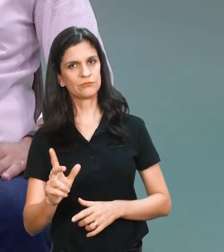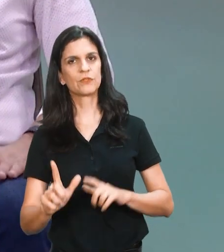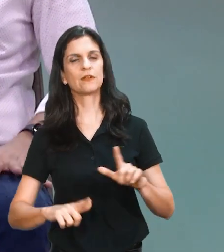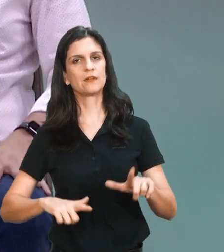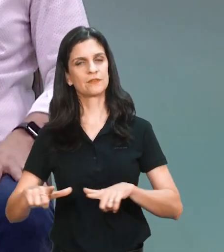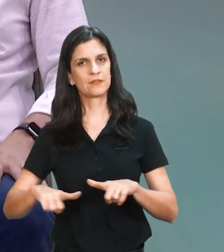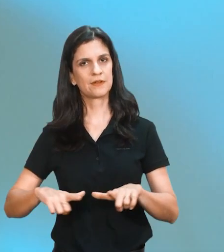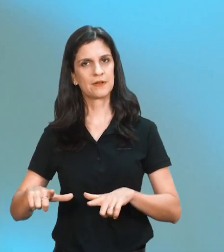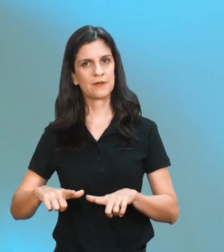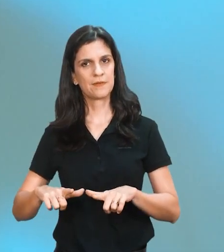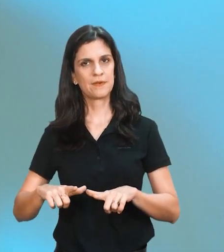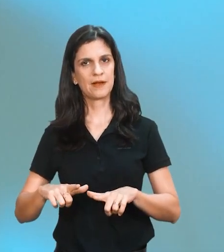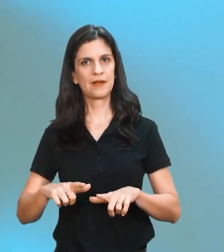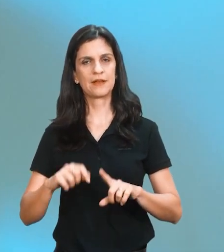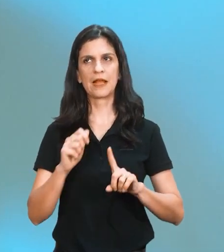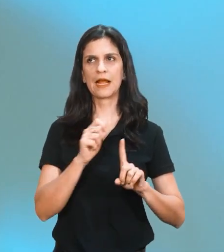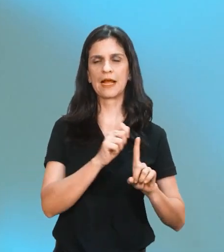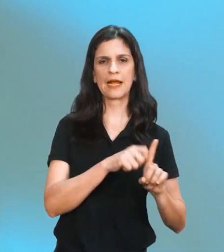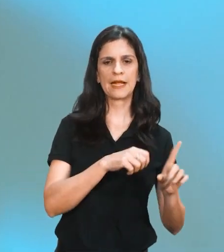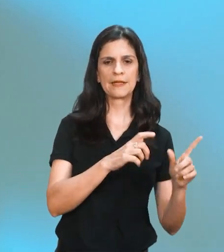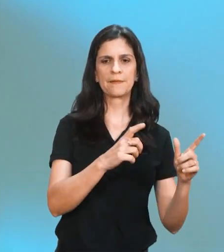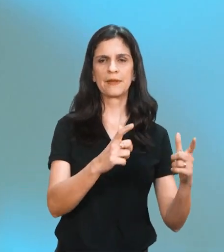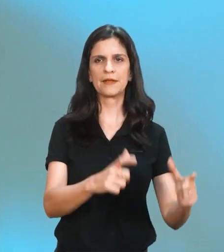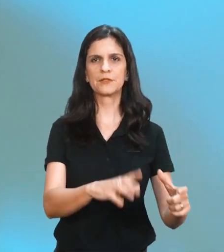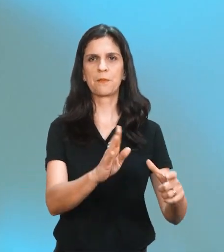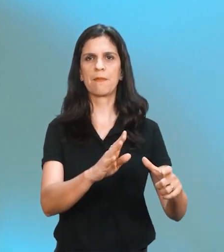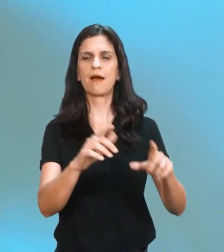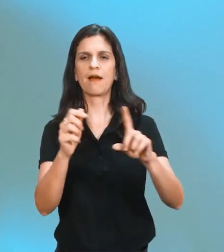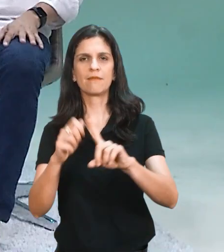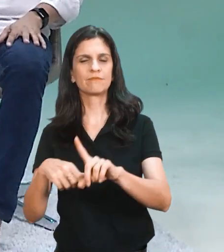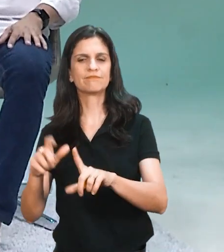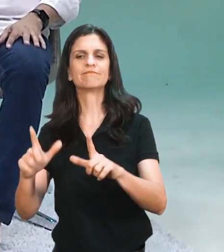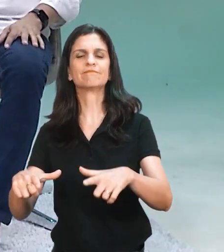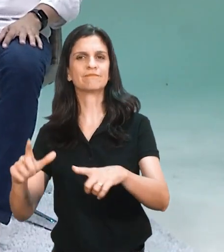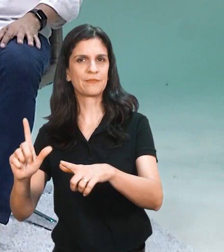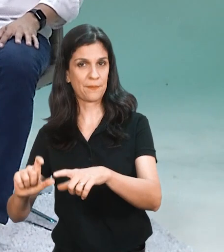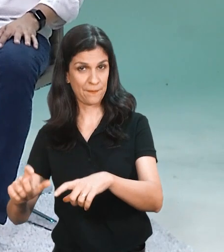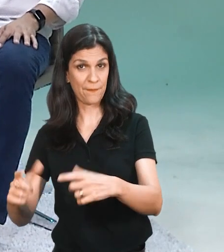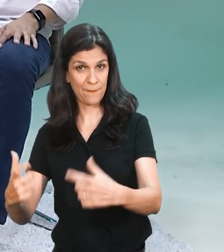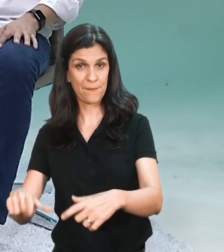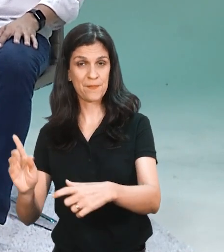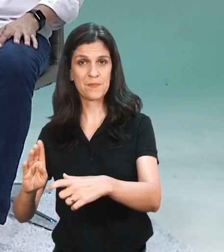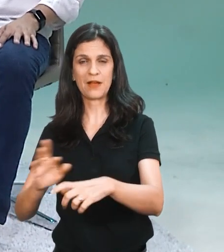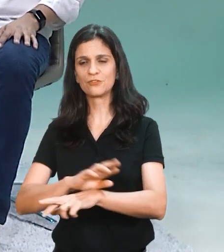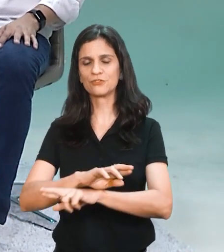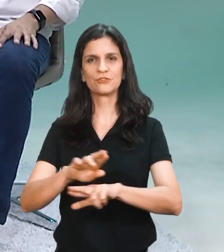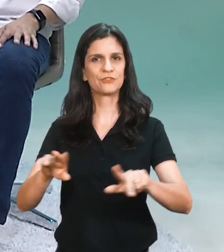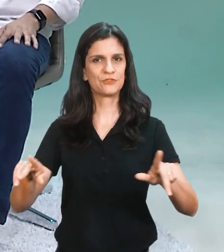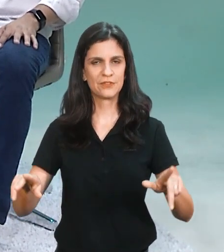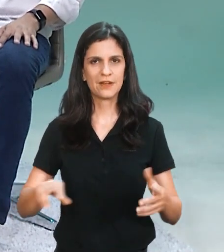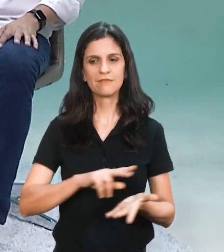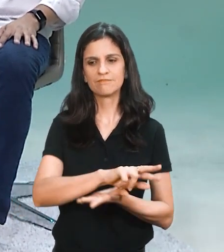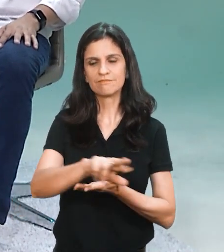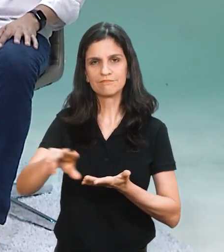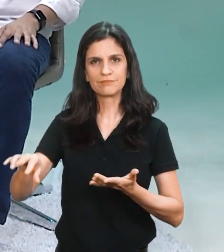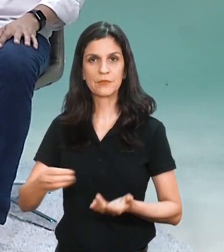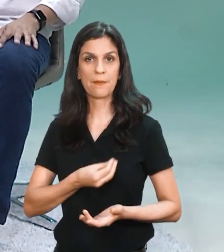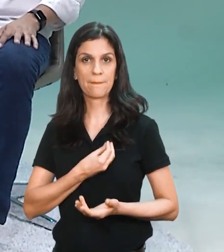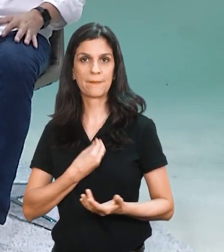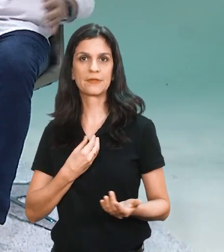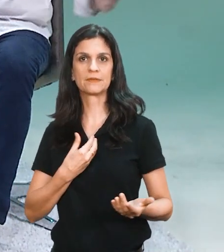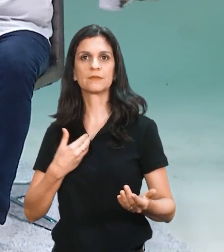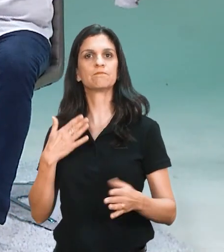fazendo, gabinete no bairro. A cada mês a gente está num bairro, atendendo a população. E eu falo, a